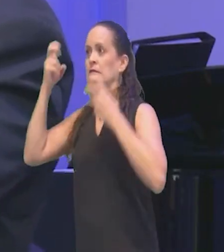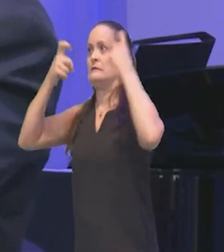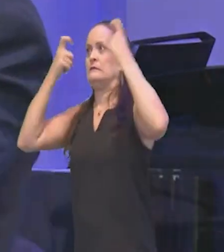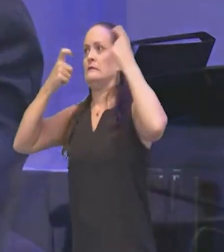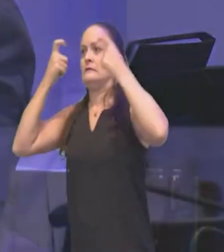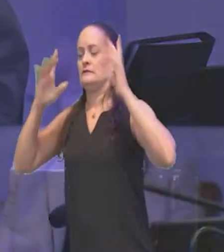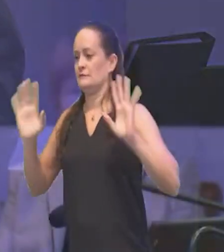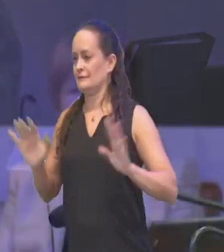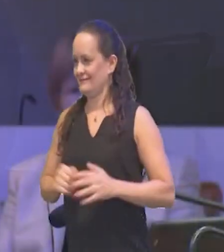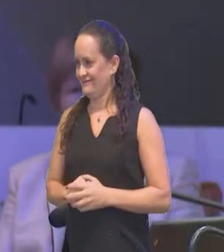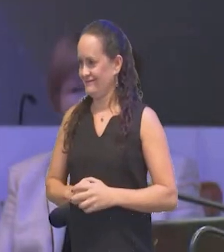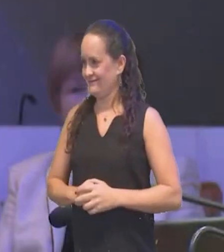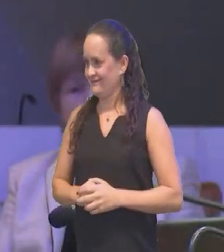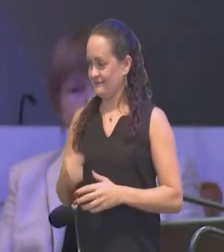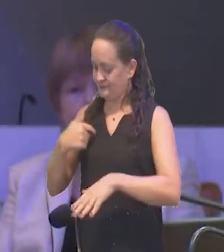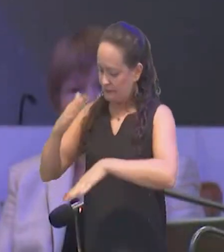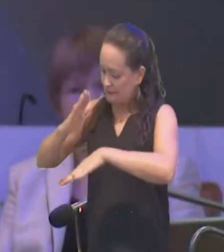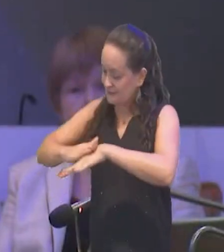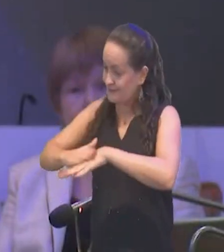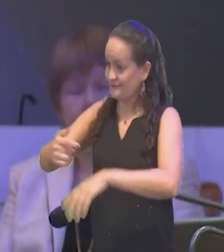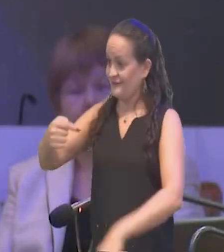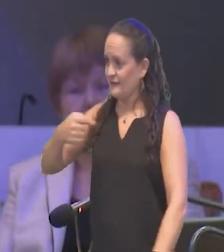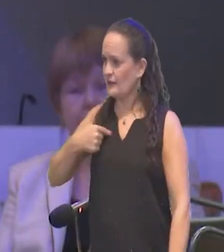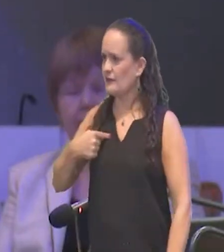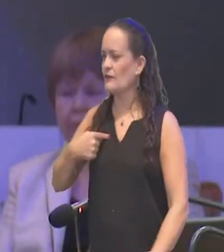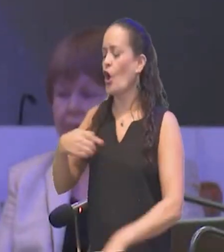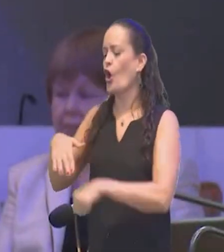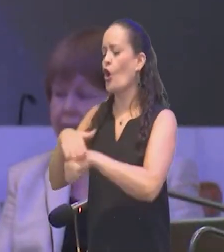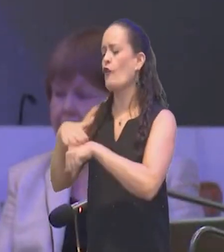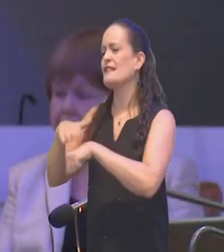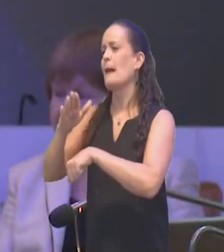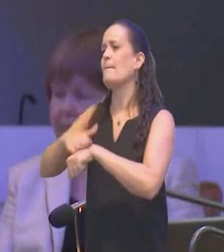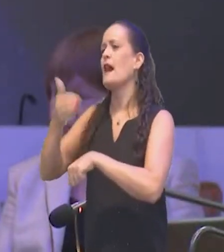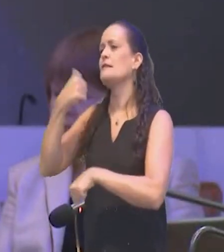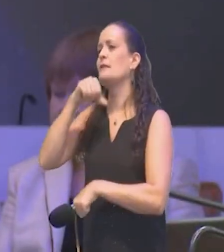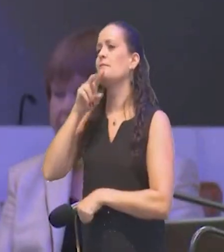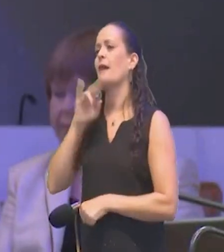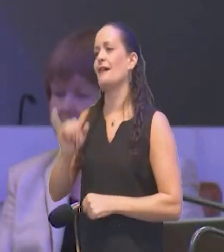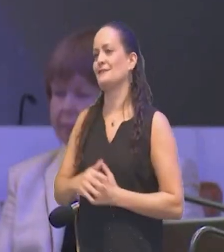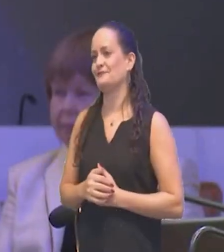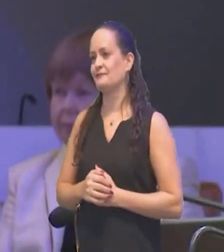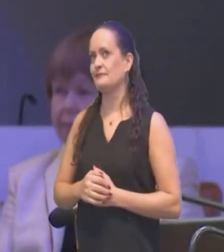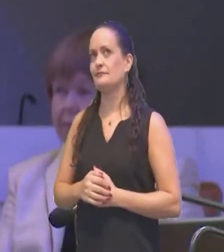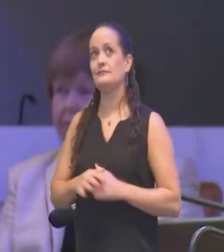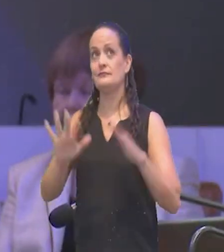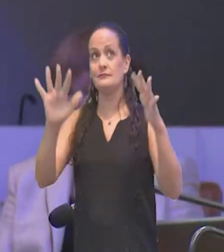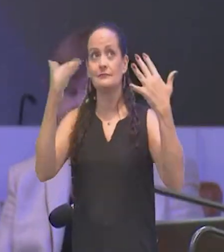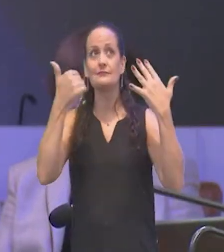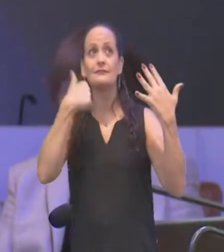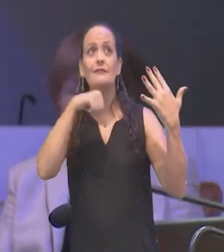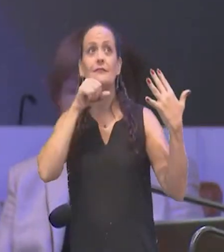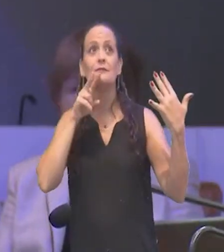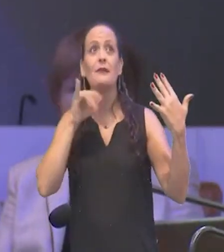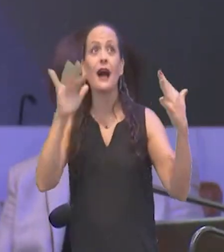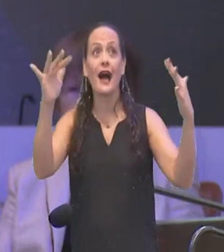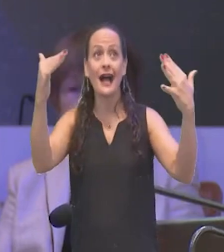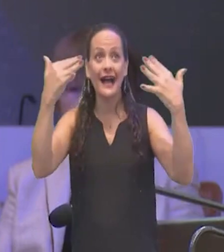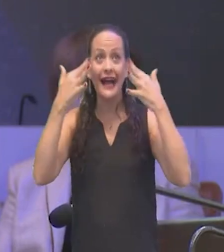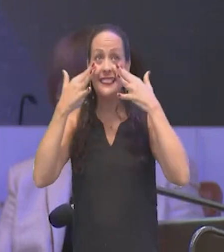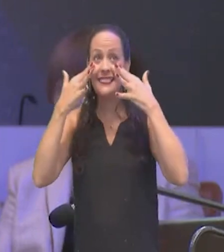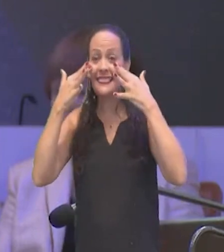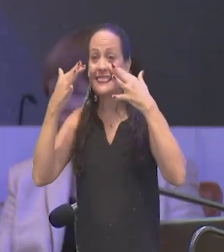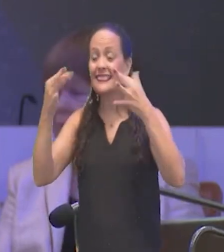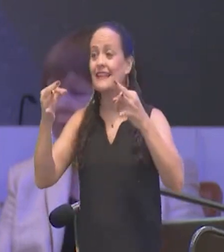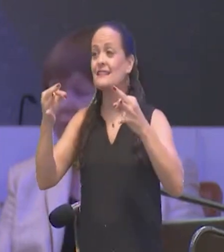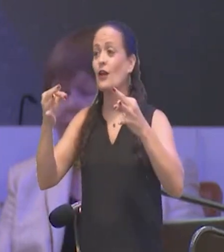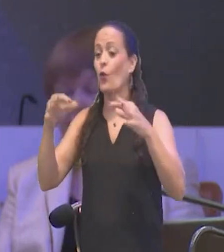mim, eu conversarei mais com os meus pais. E atenção, pais, preste atenção quando